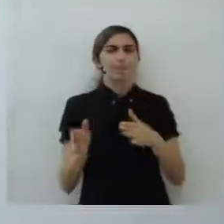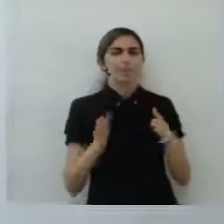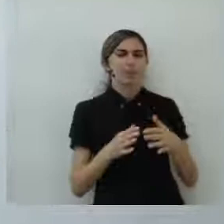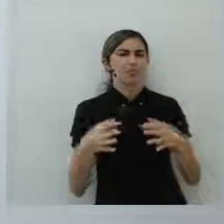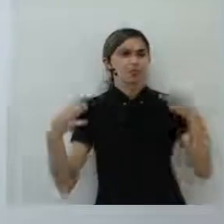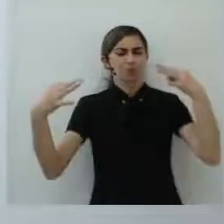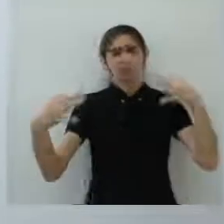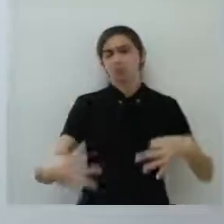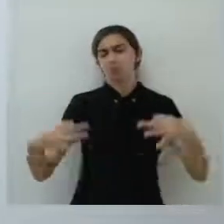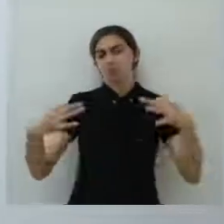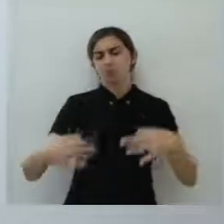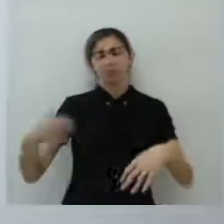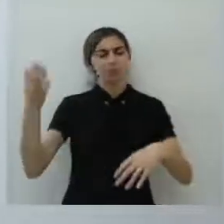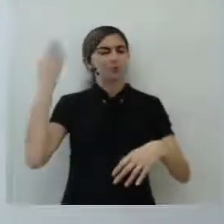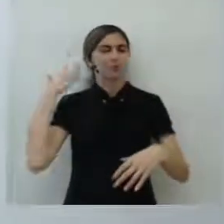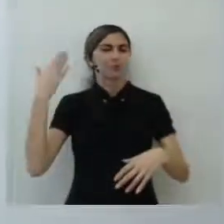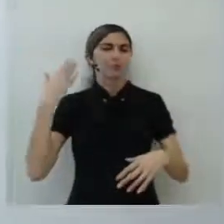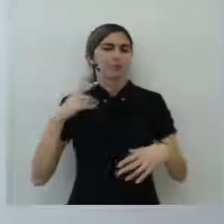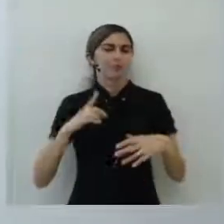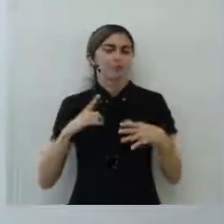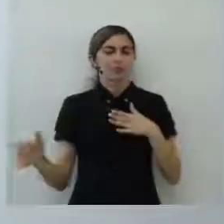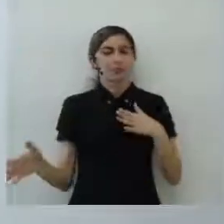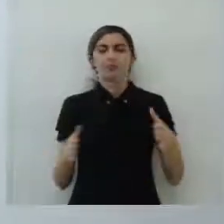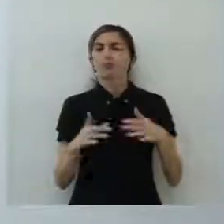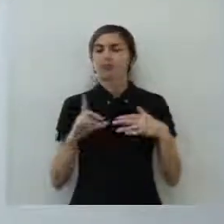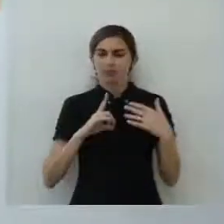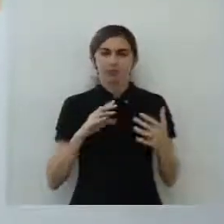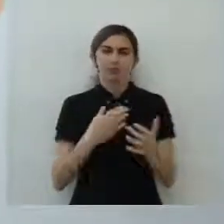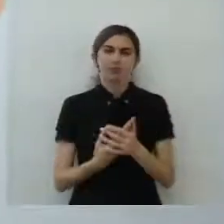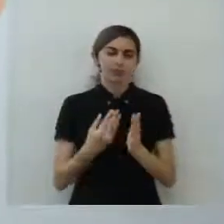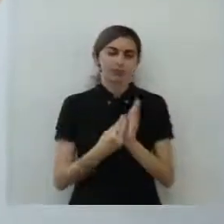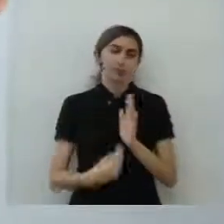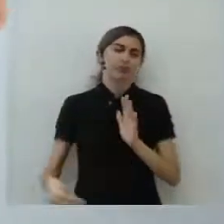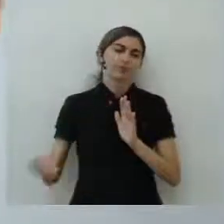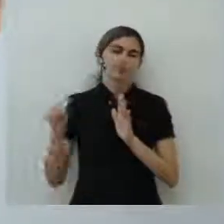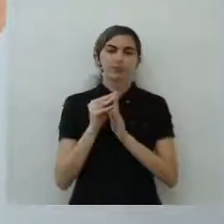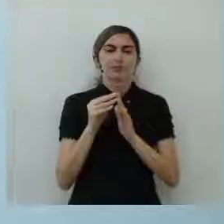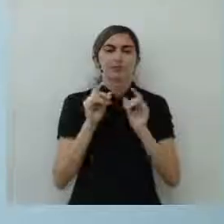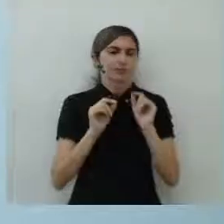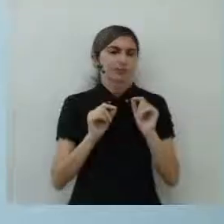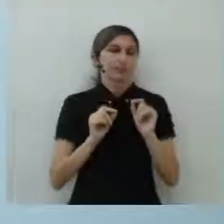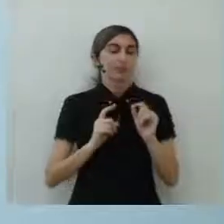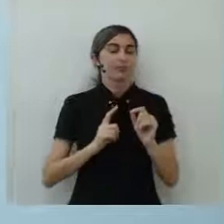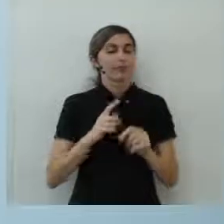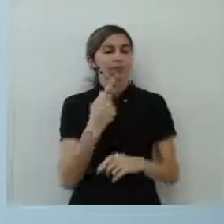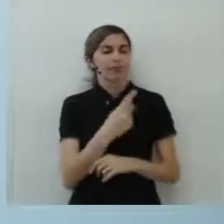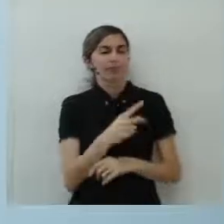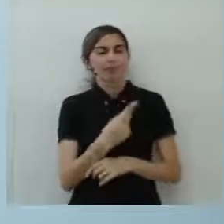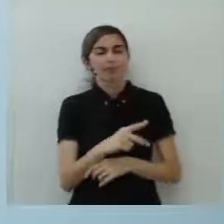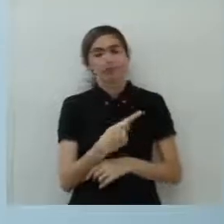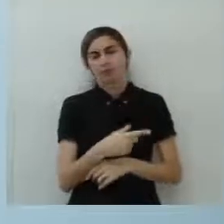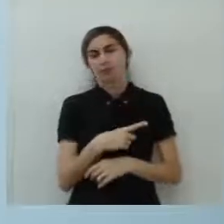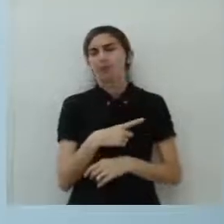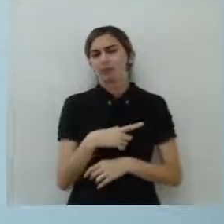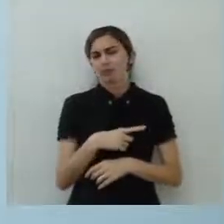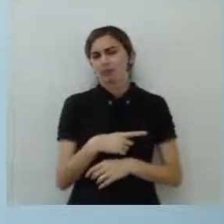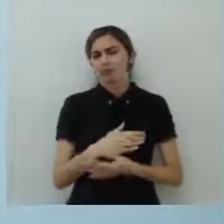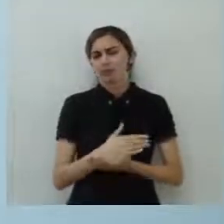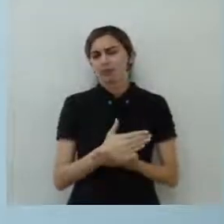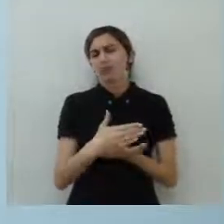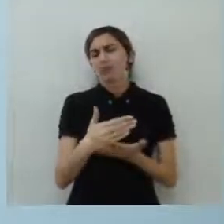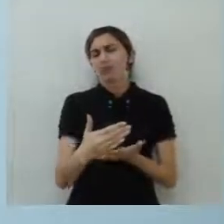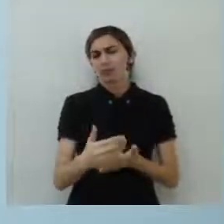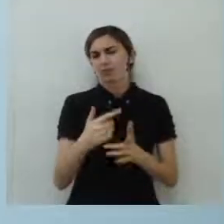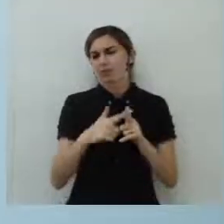conservadora. Numa época conservadora, a gente até acrescenta o seguinte: ele teve assim um início